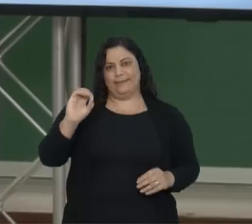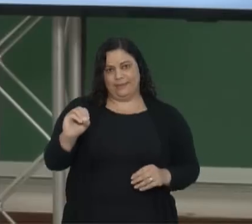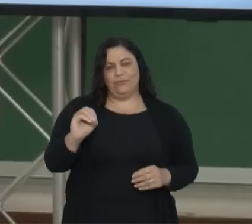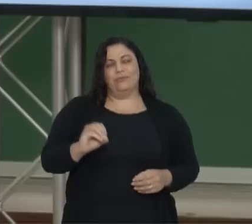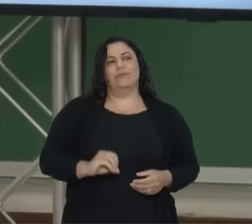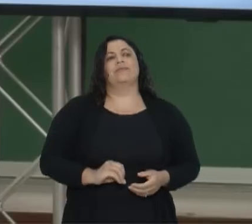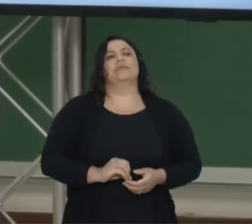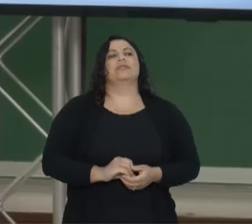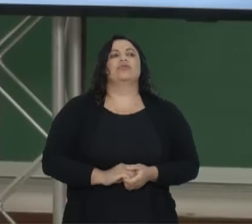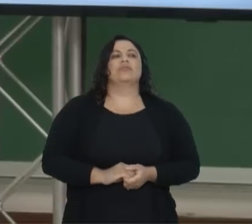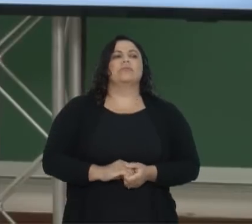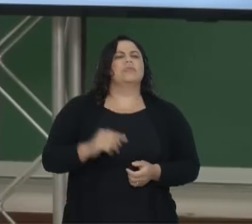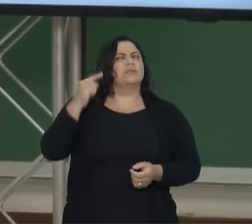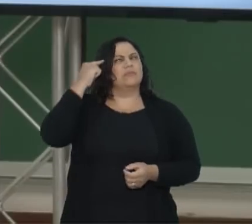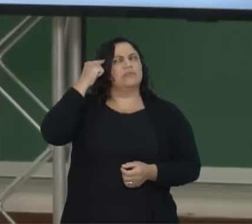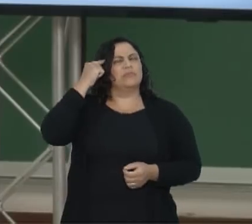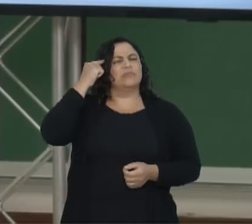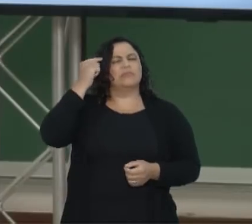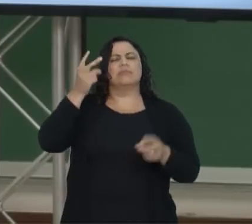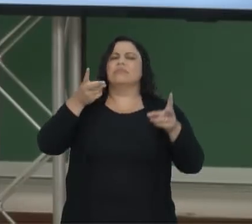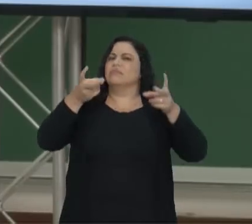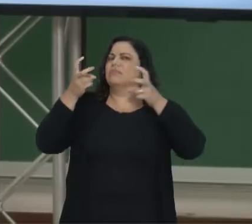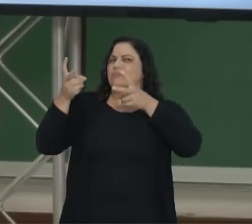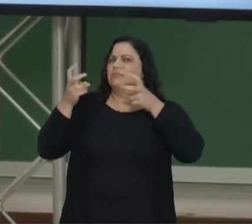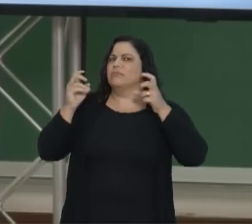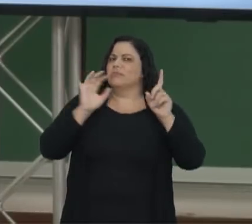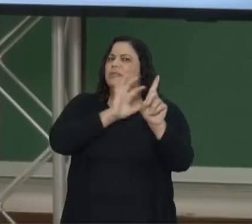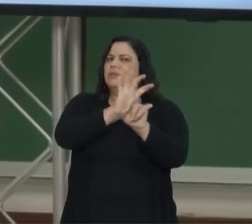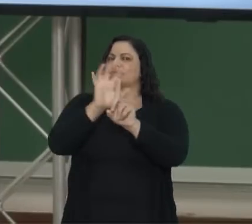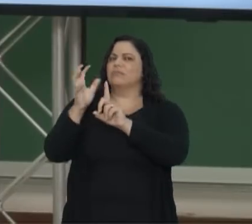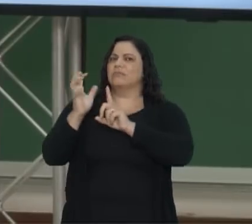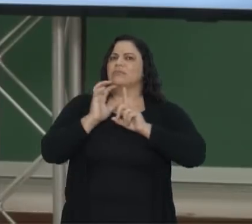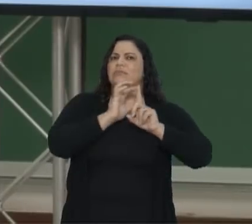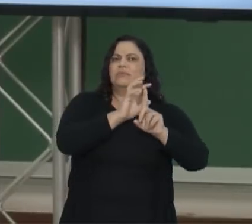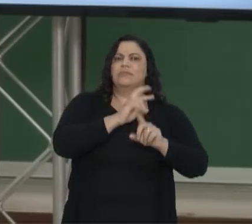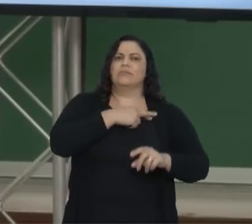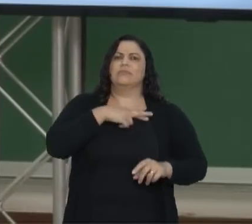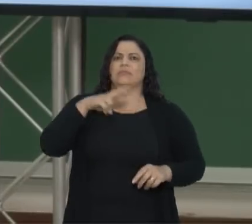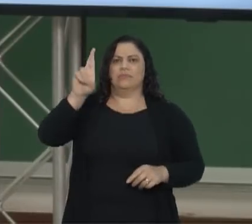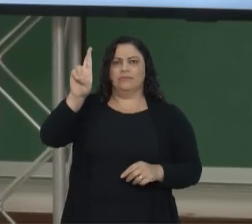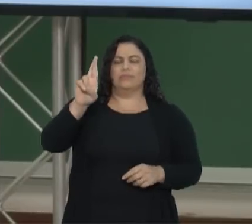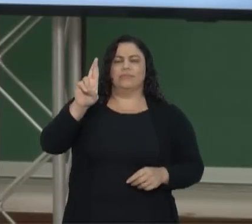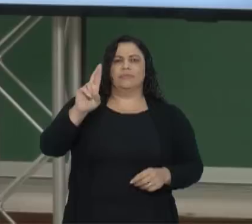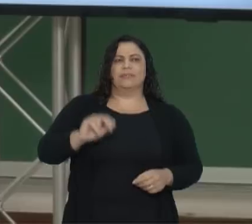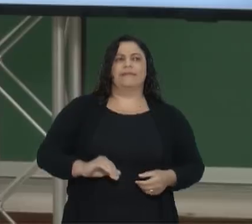bem importante a gente pensar ali nessas influências culturais das religiões.